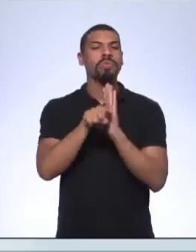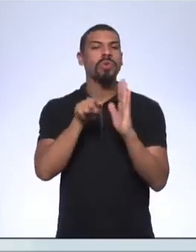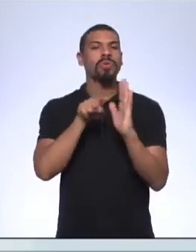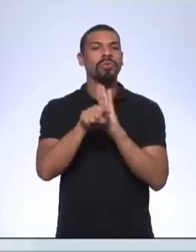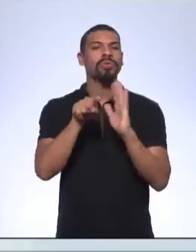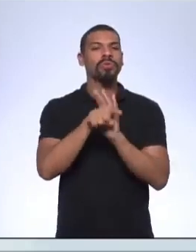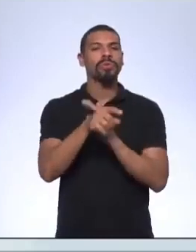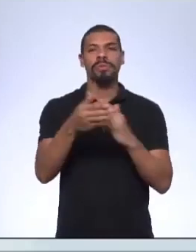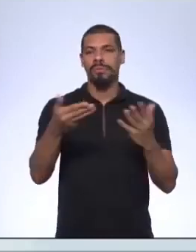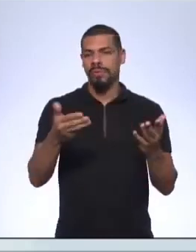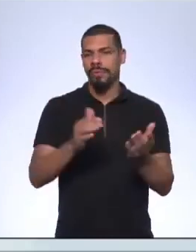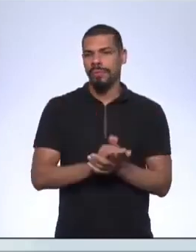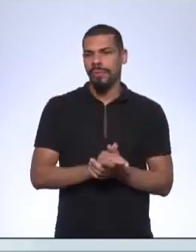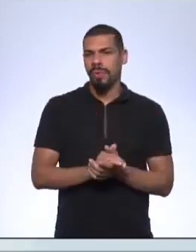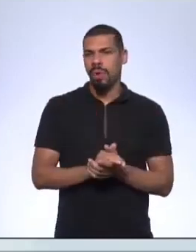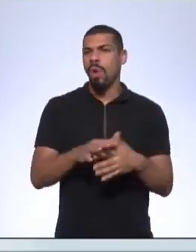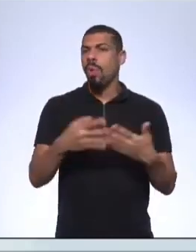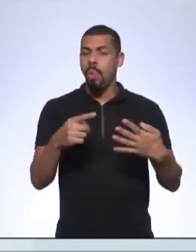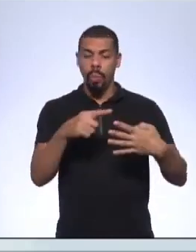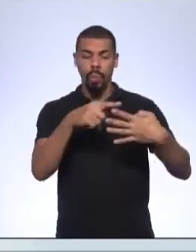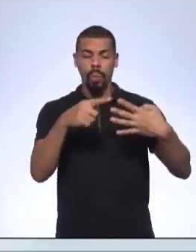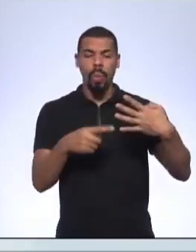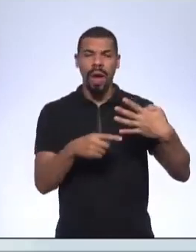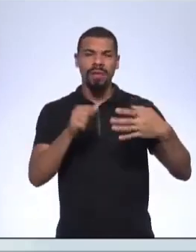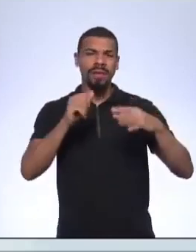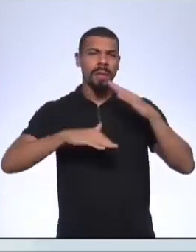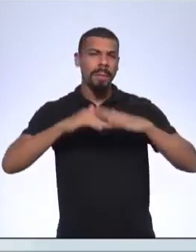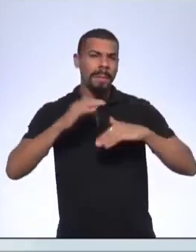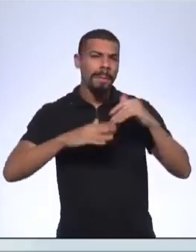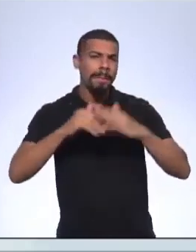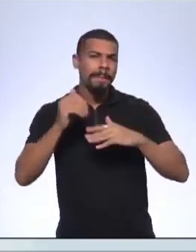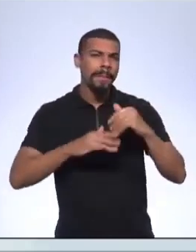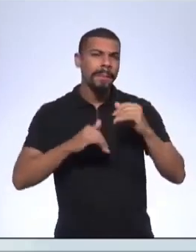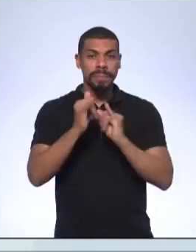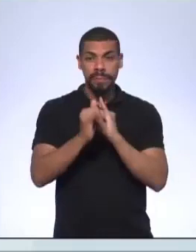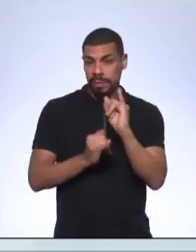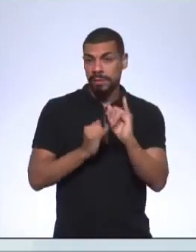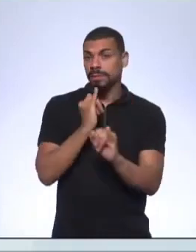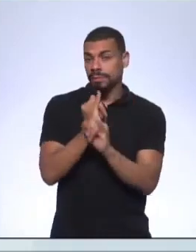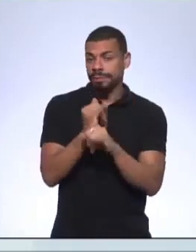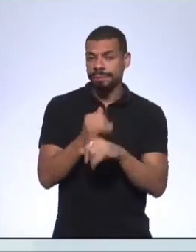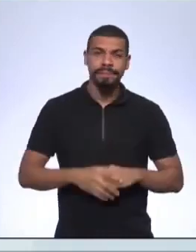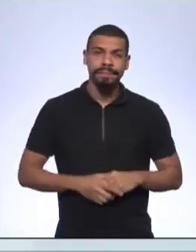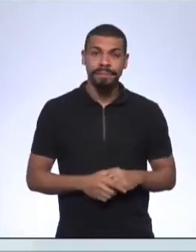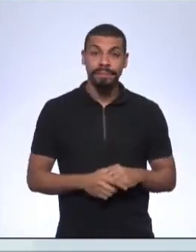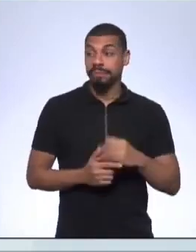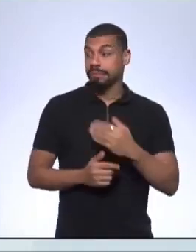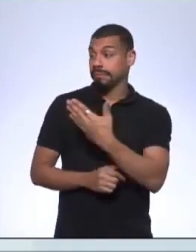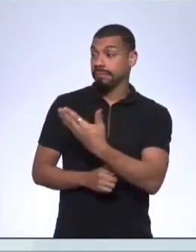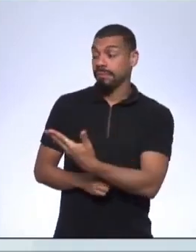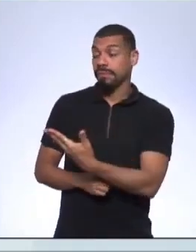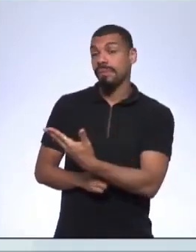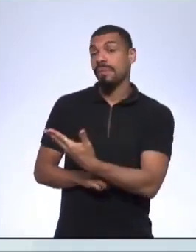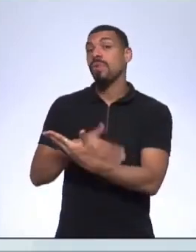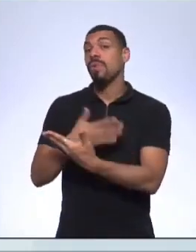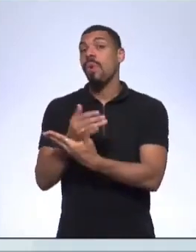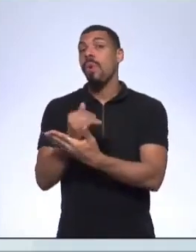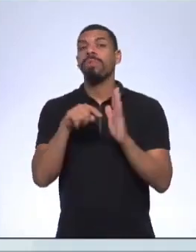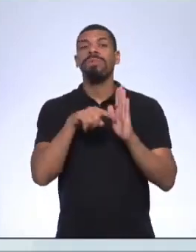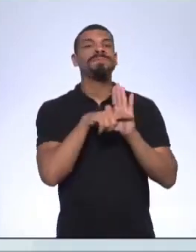a sua resposta. Quais são as 4 atividades mais realizadas que estão aí no gráfico que você está vendo e qual a menos